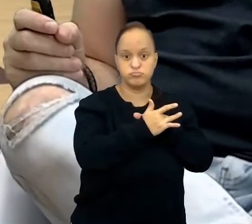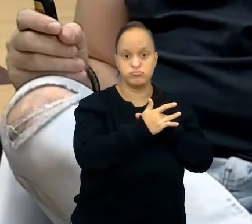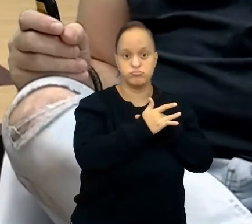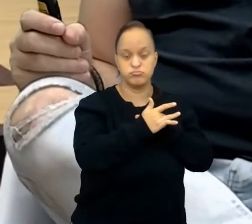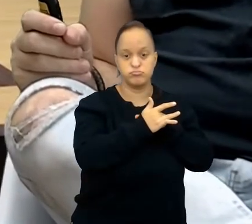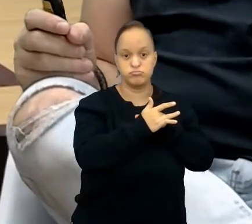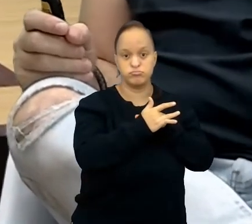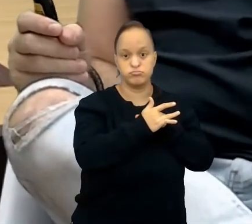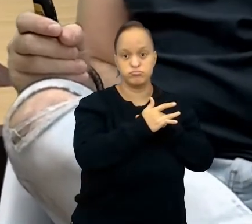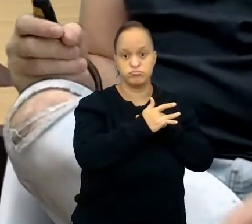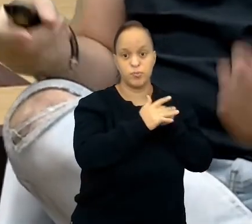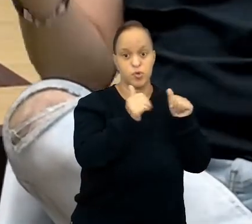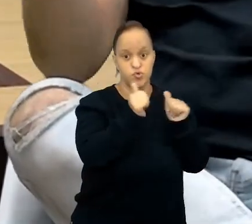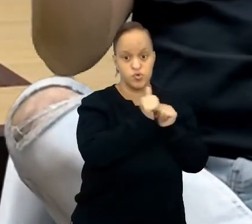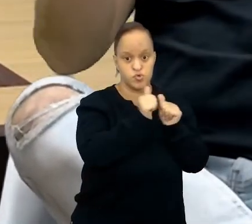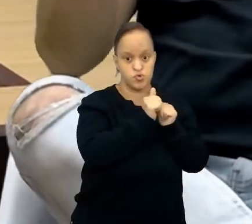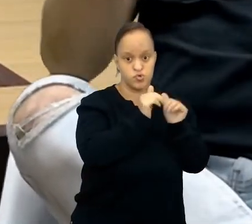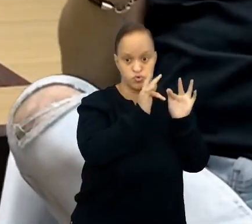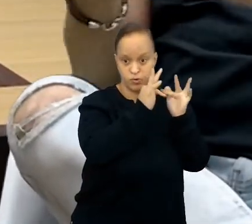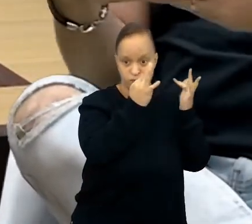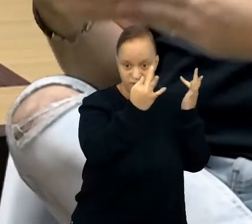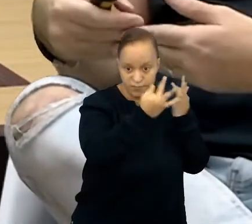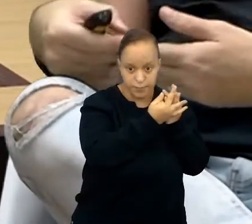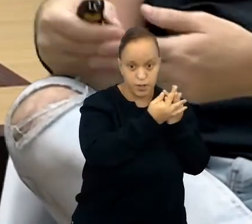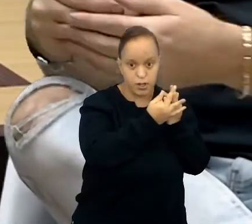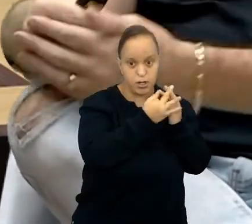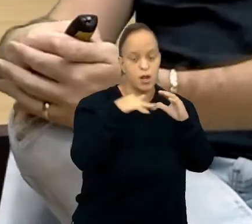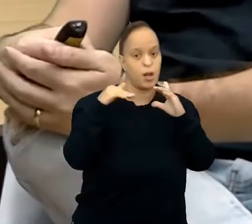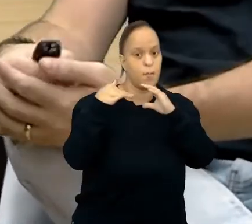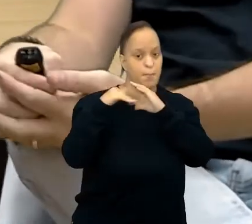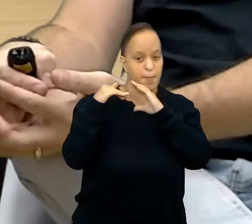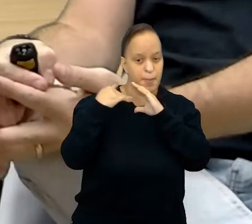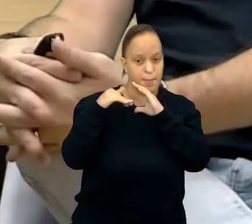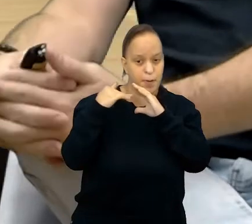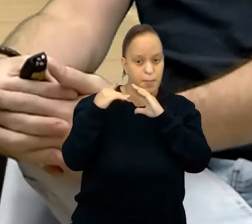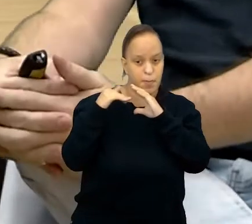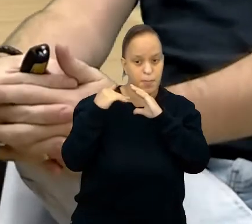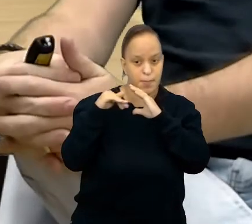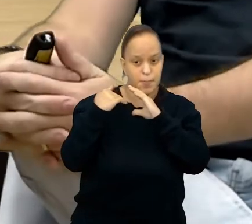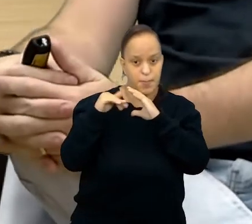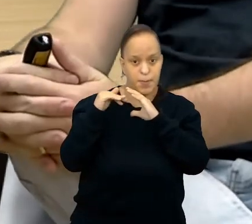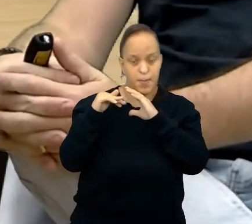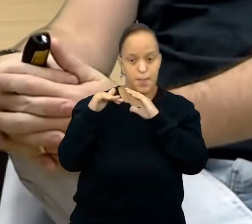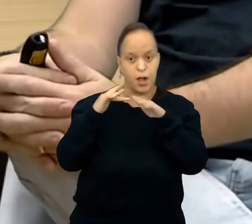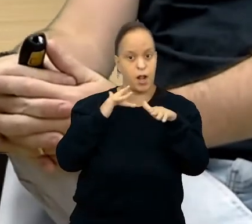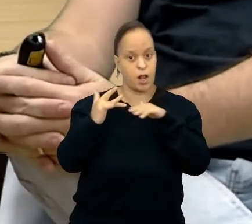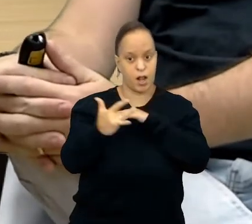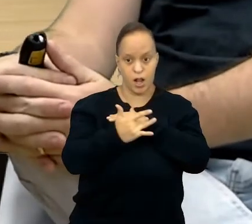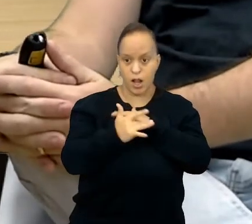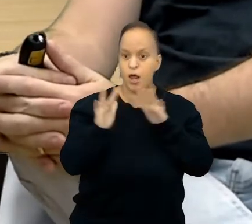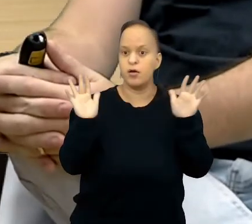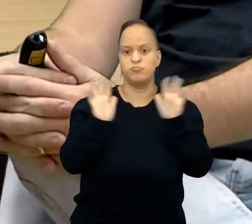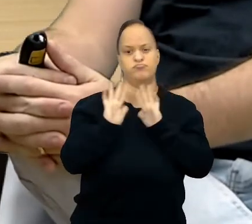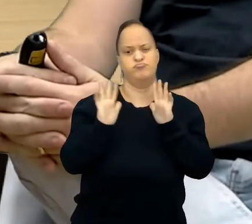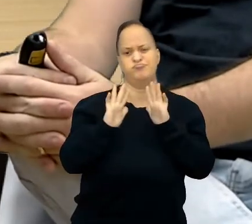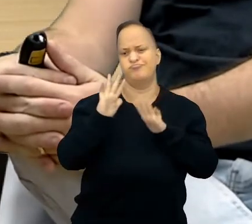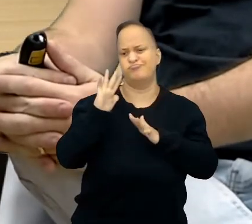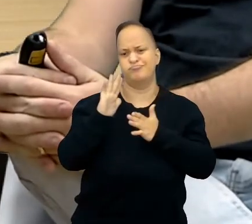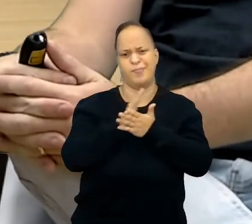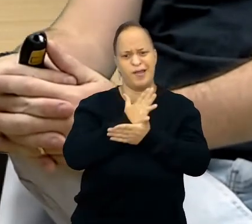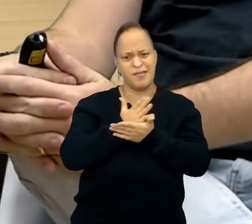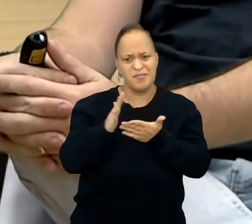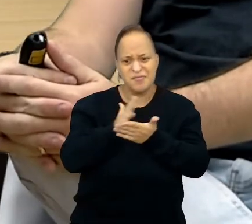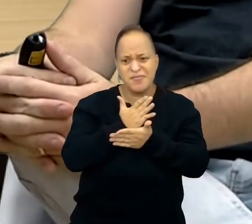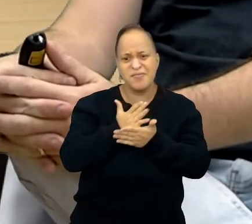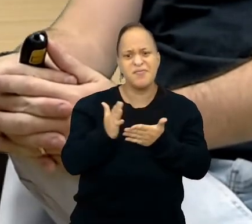da família. Entendi, vocês preservam bastante a família de vocês. Algumas vezes a gente até posta quando a gente tá na praia, quando a